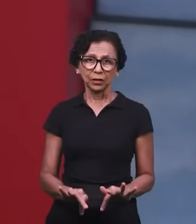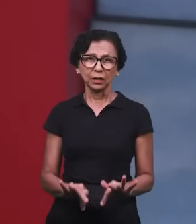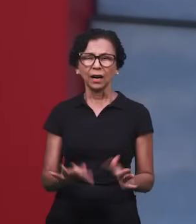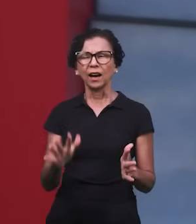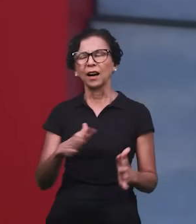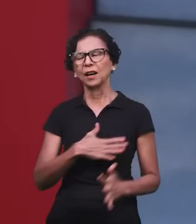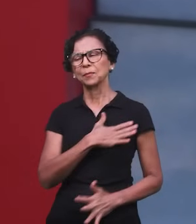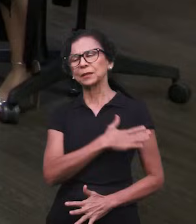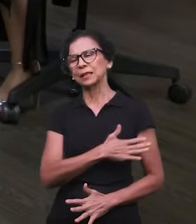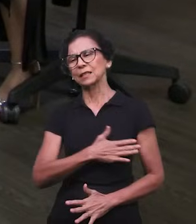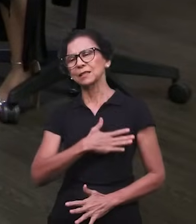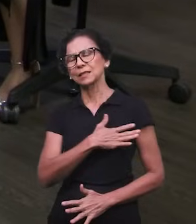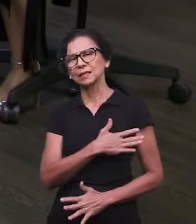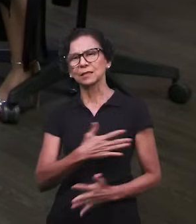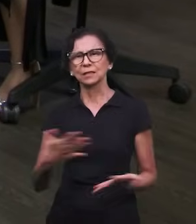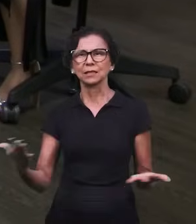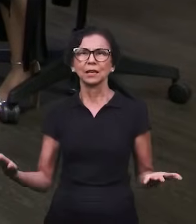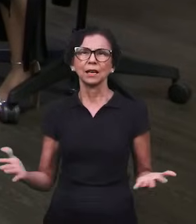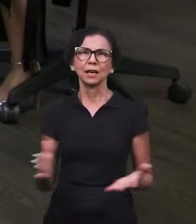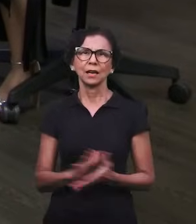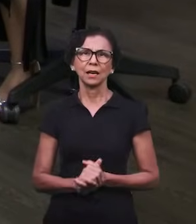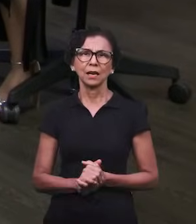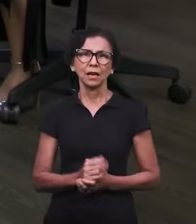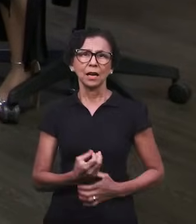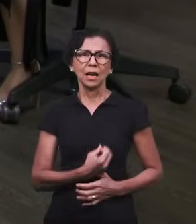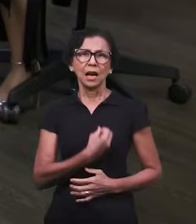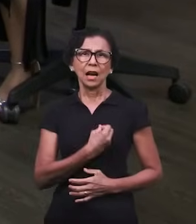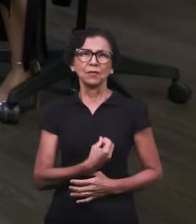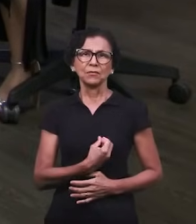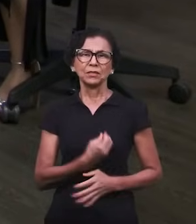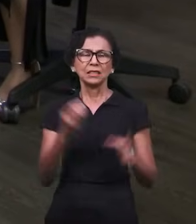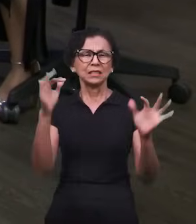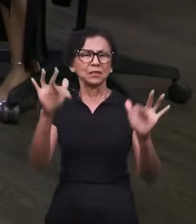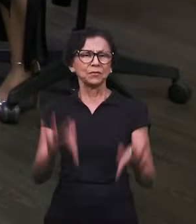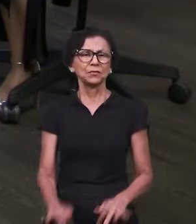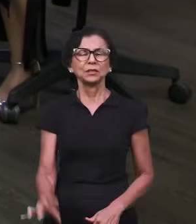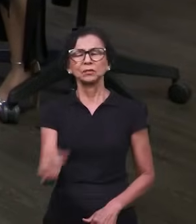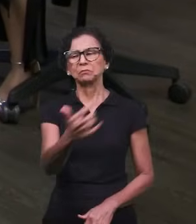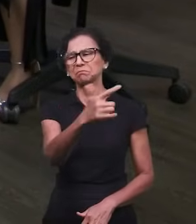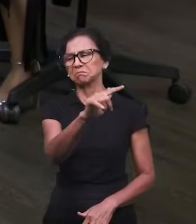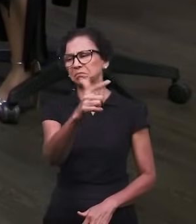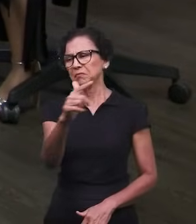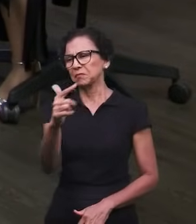prazer, a vida não tem um fim, é tudo cíclico.